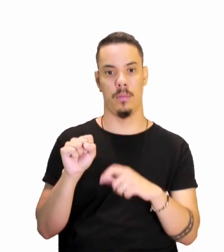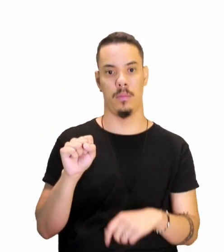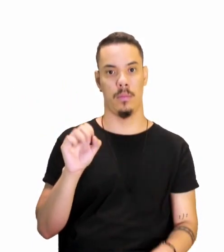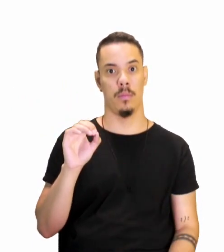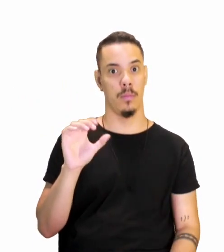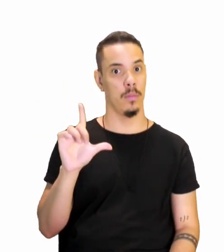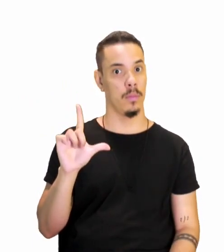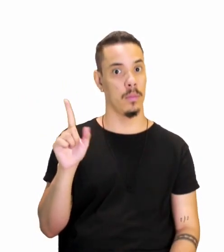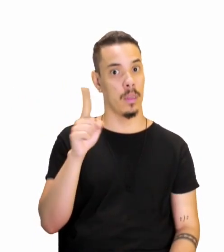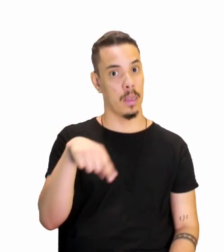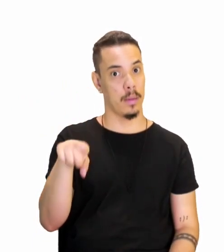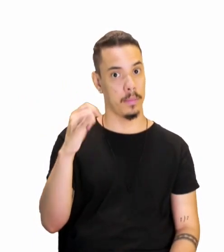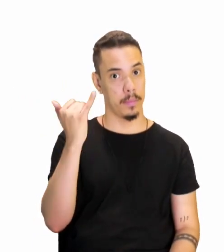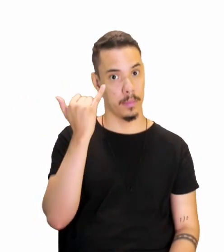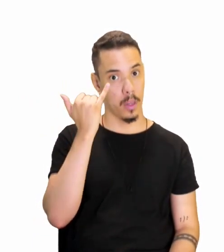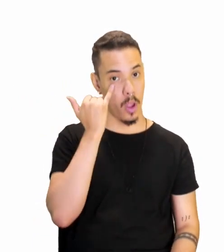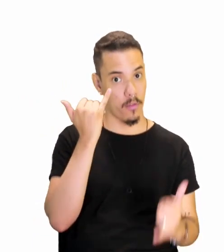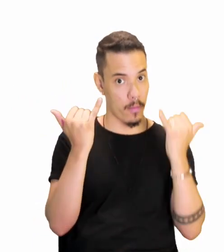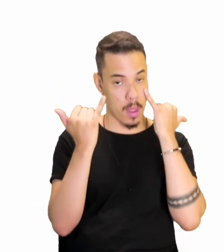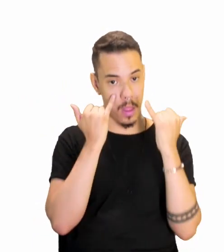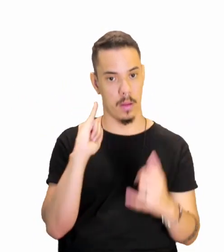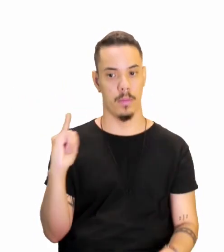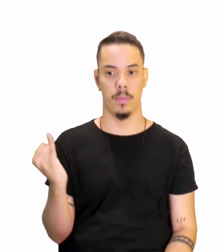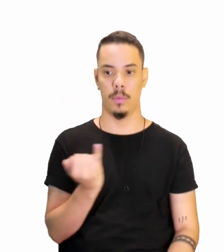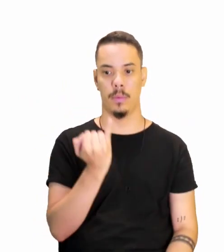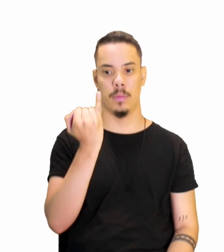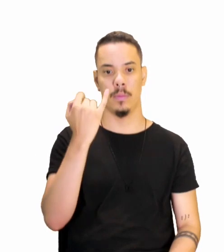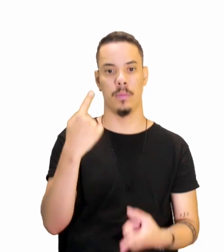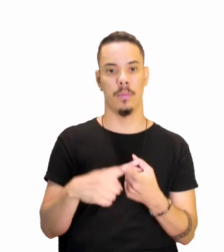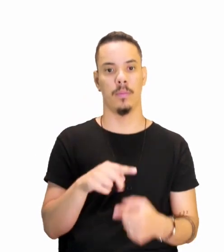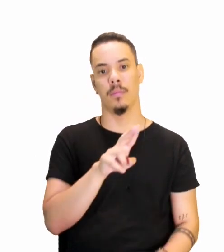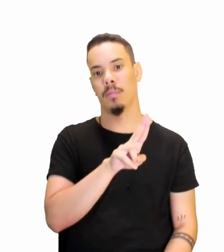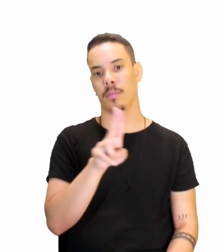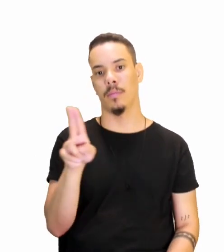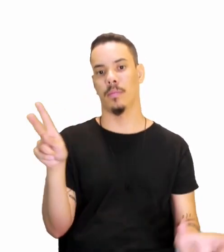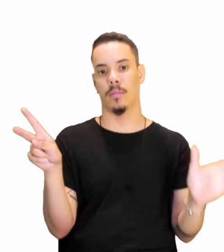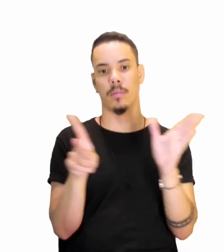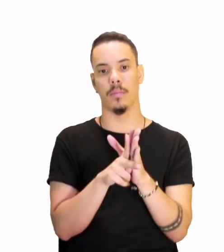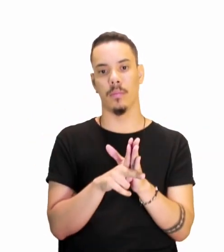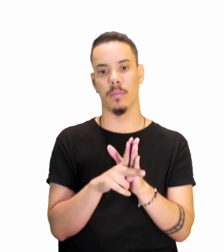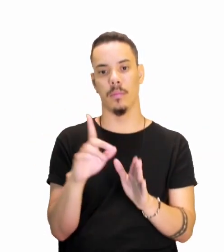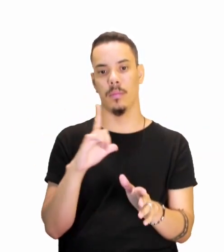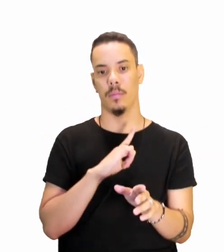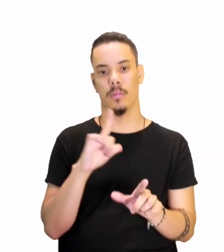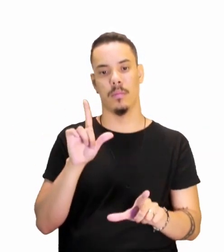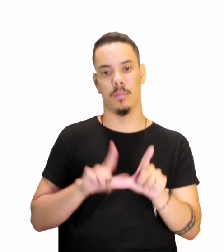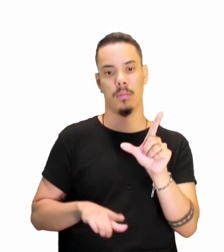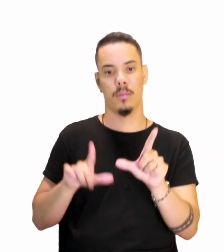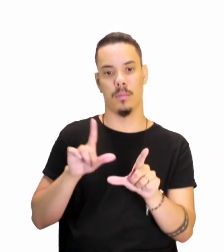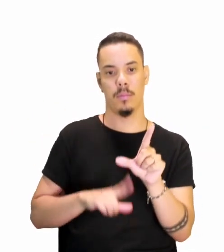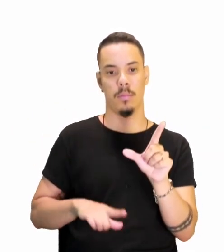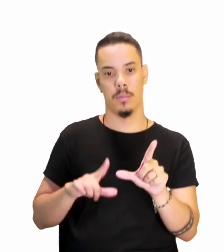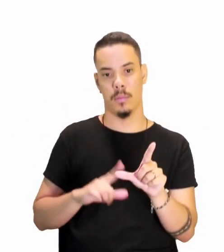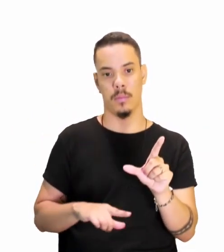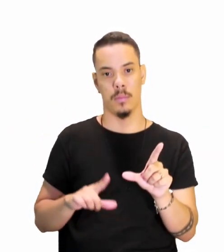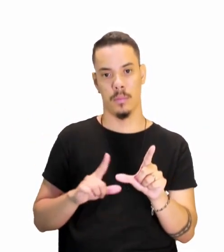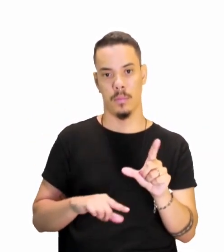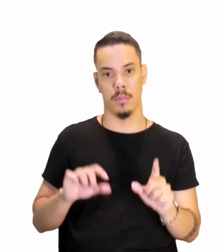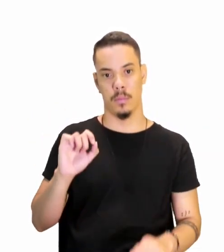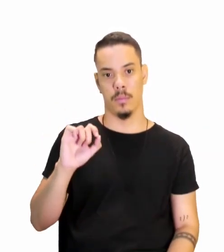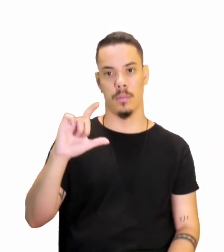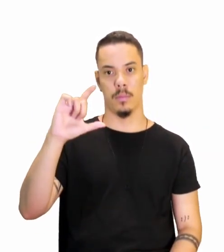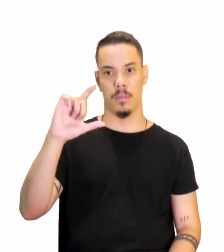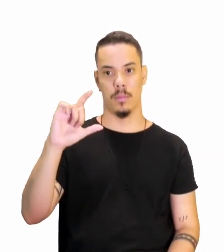muito importante para falar para vocês, que os nomes próprios são aqueles que são grafados com